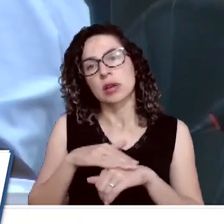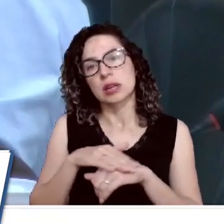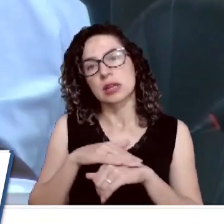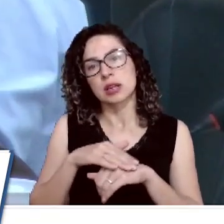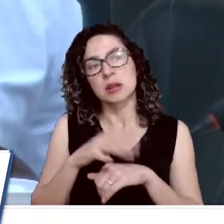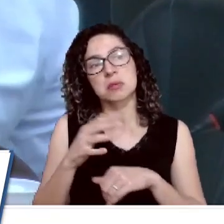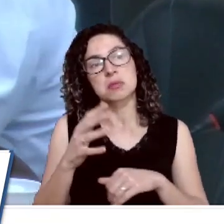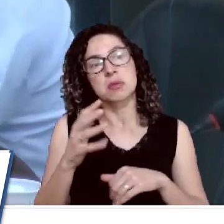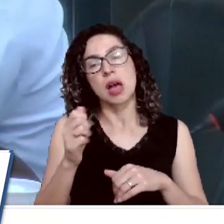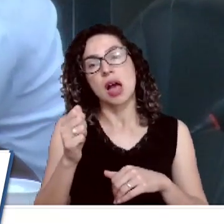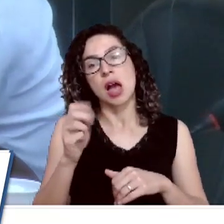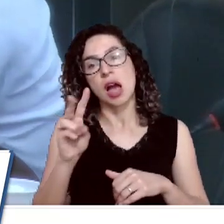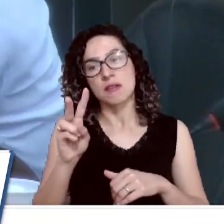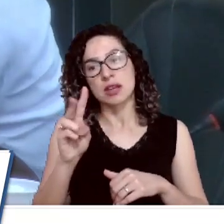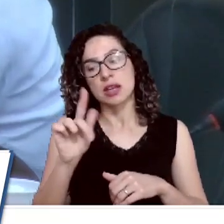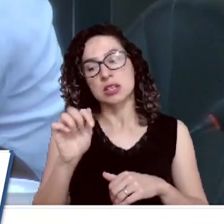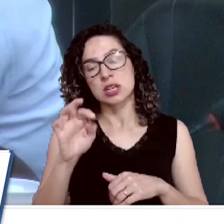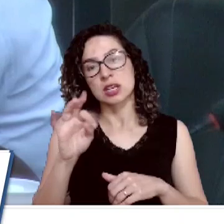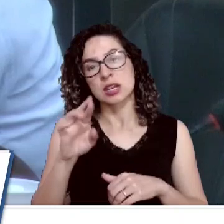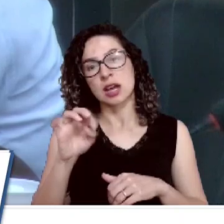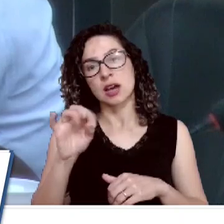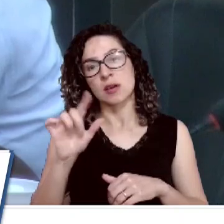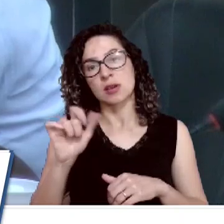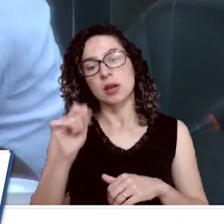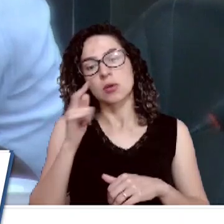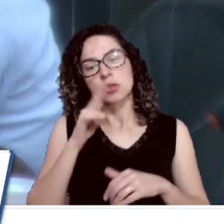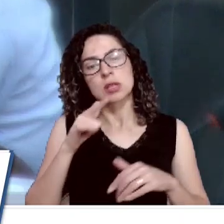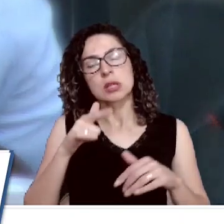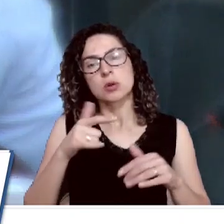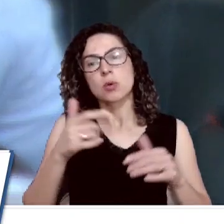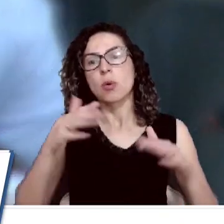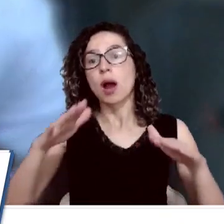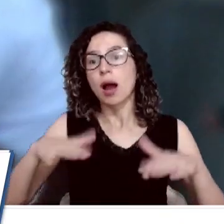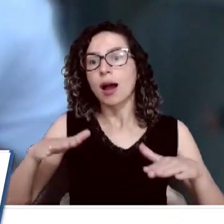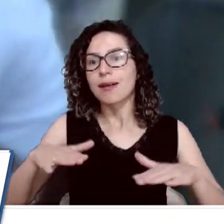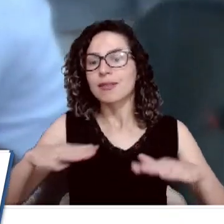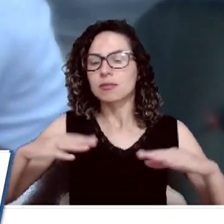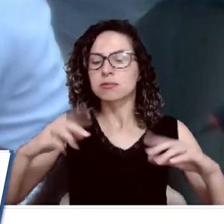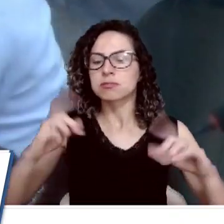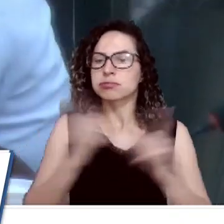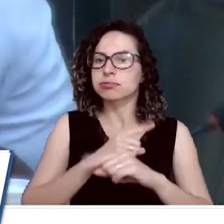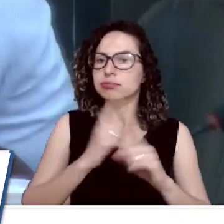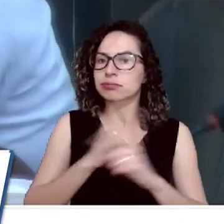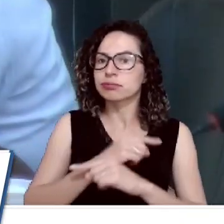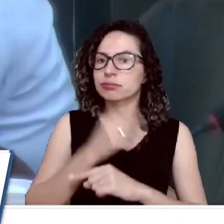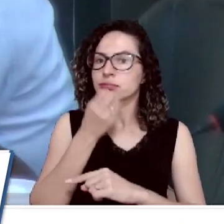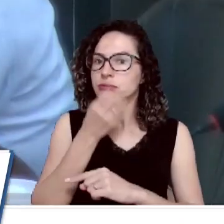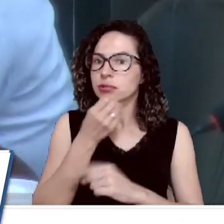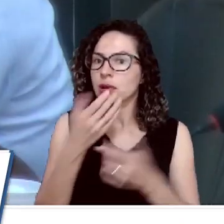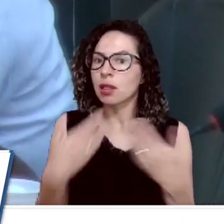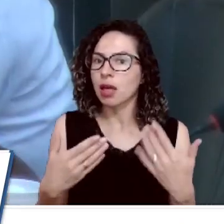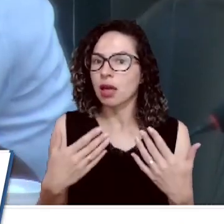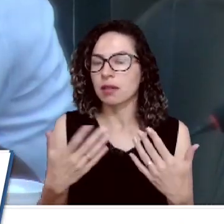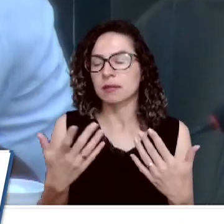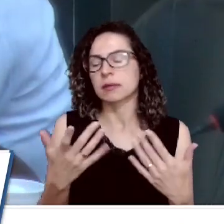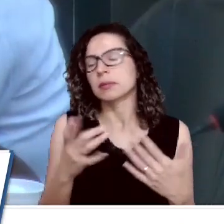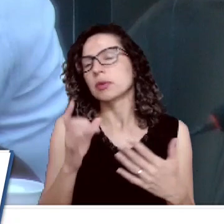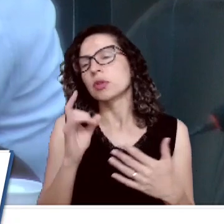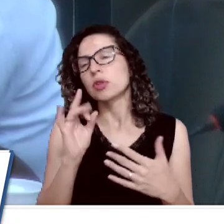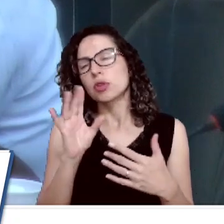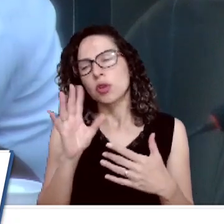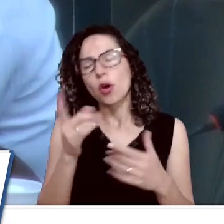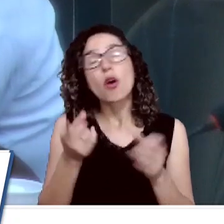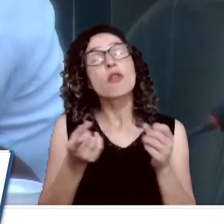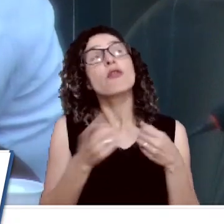avenida lá para tirar o trânsito, desafogar o trânsito. O que, que acontece? Vamos, só para voltar um pouquinho.